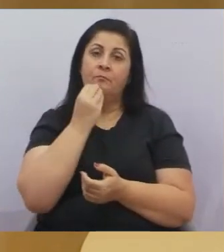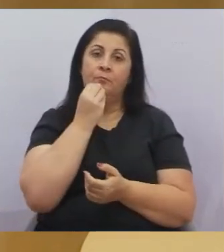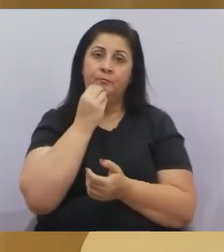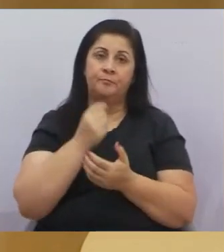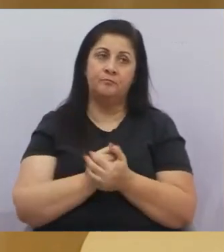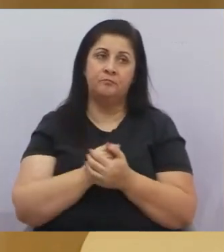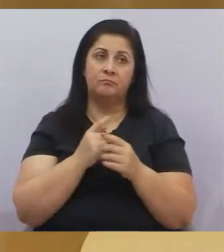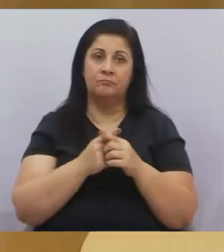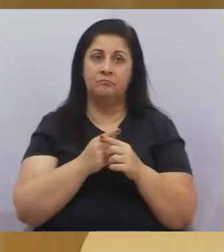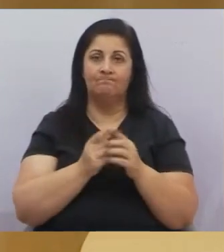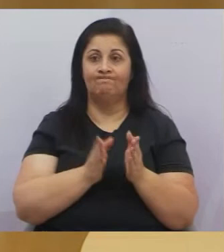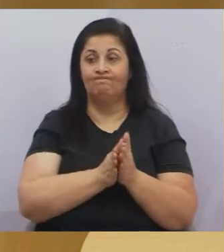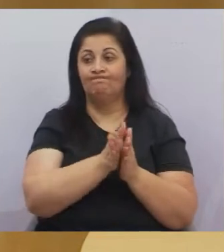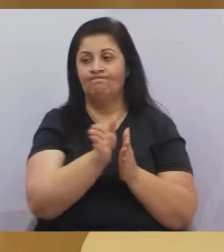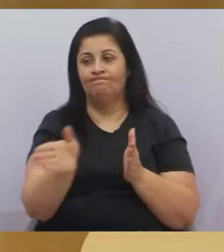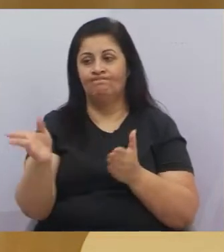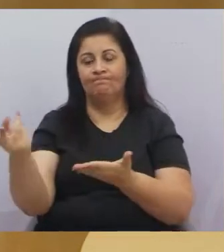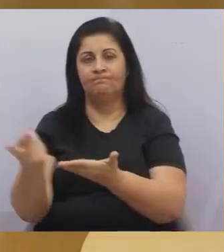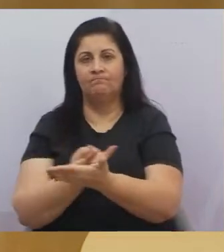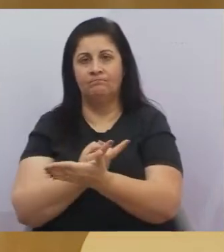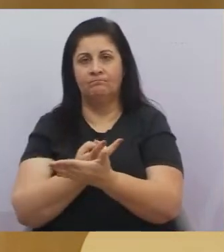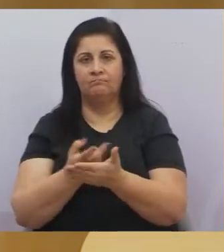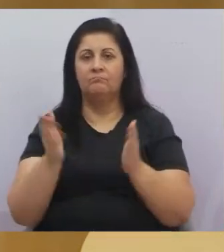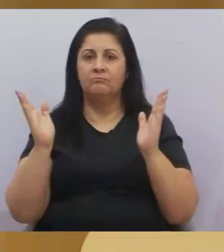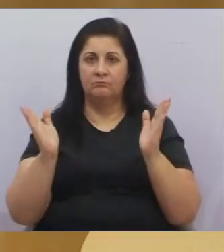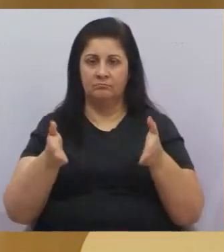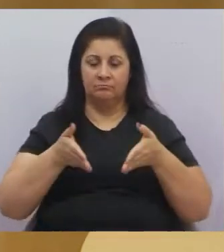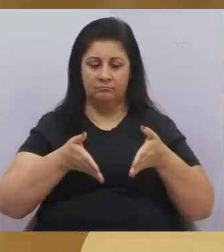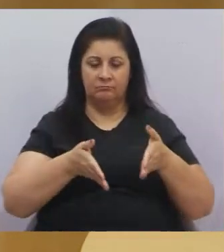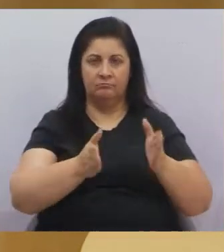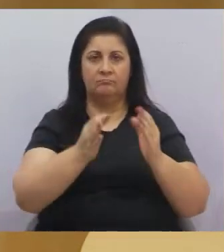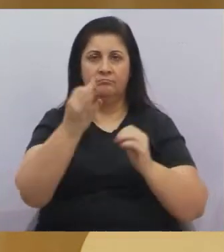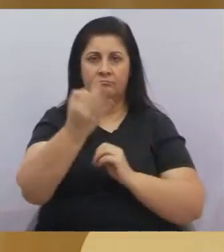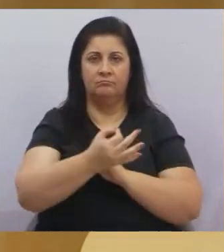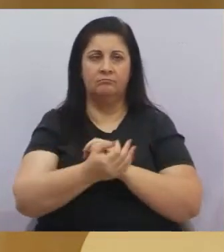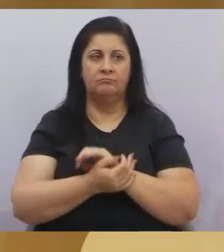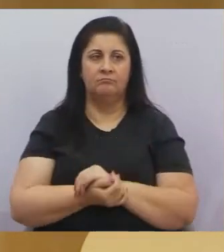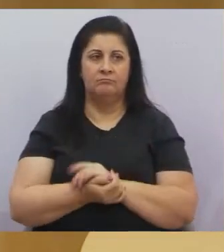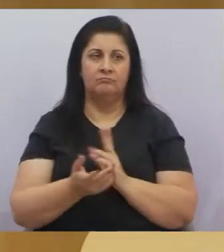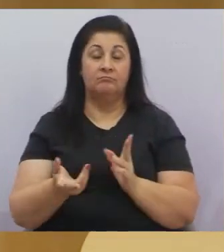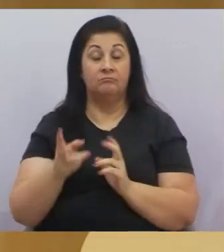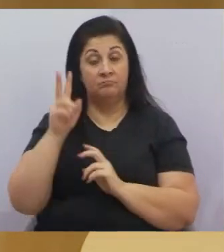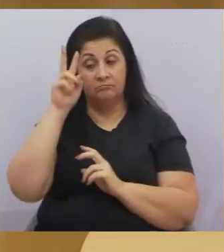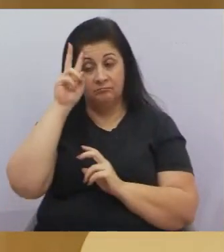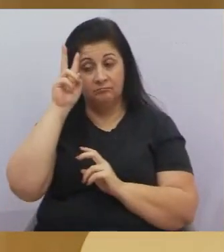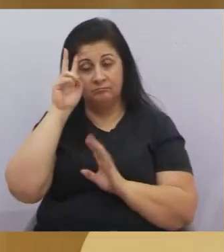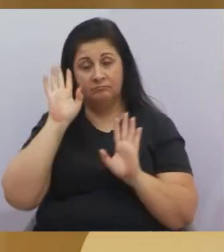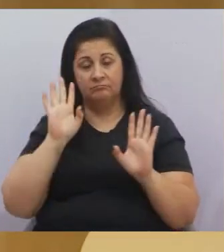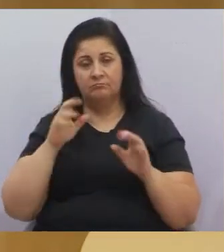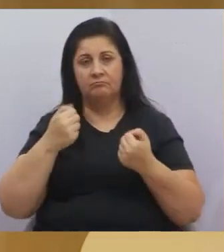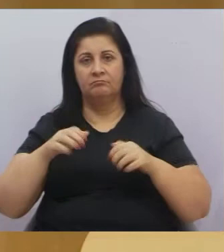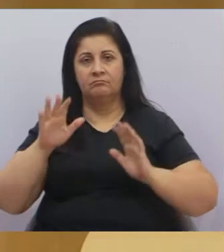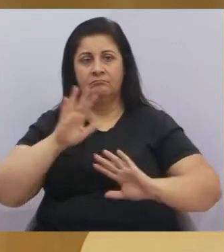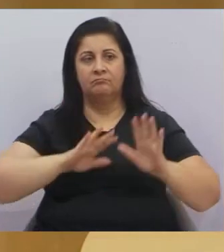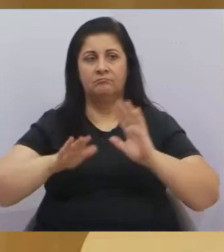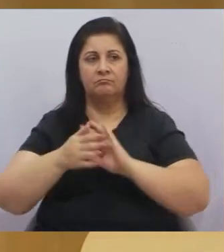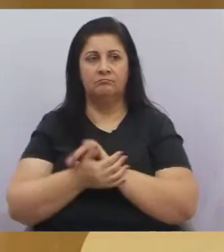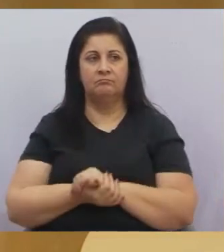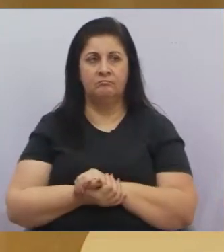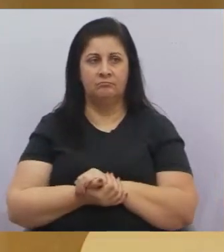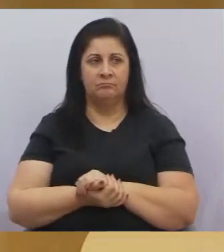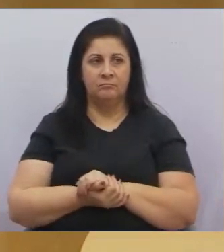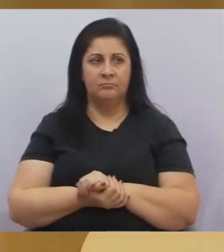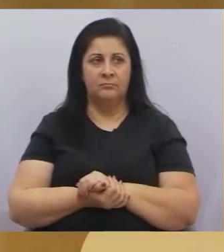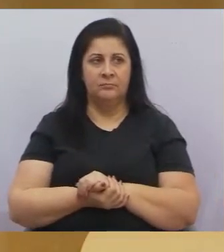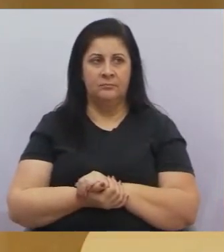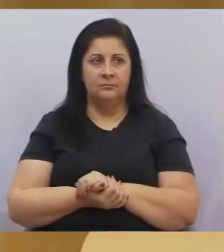eu fui para um caminho errado. E hoje eu estou num caminho certo. Então, essa história aí nós temos que tomar muito cuidado. Agora eu quero ver